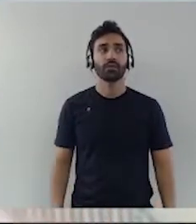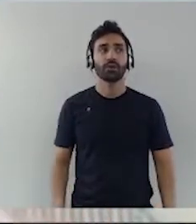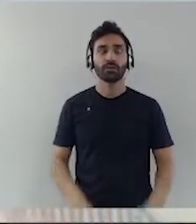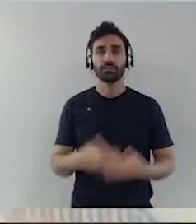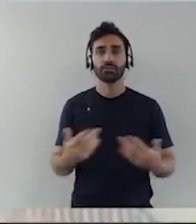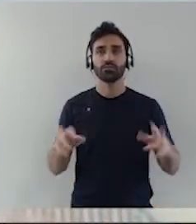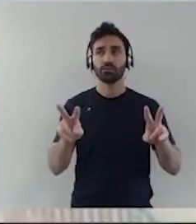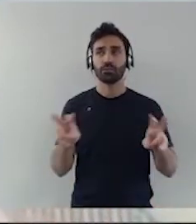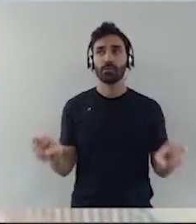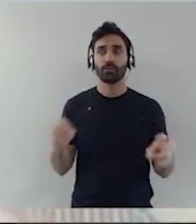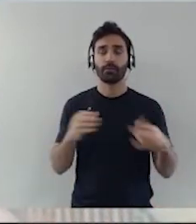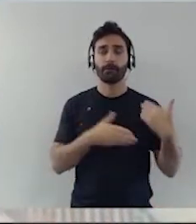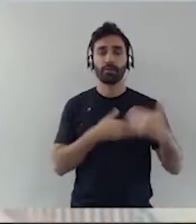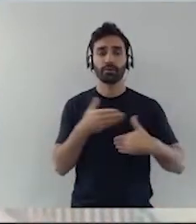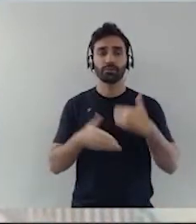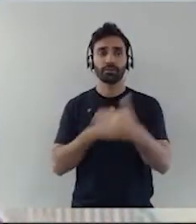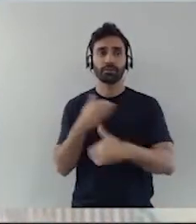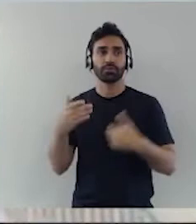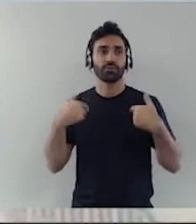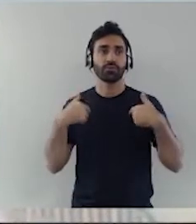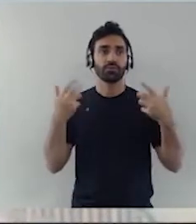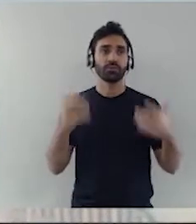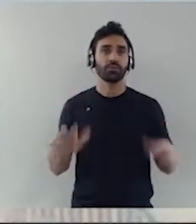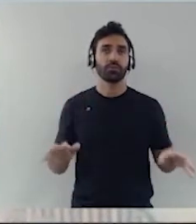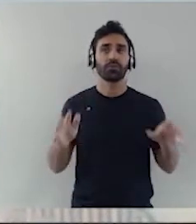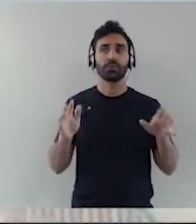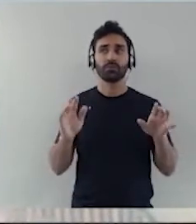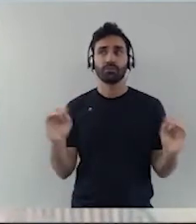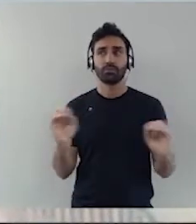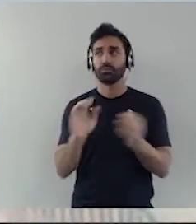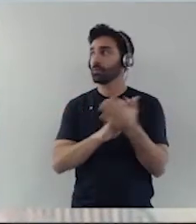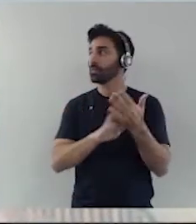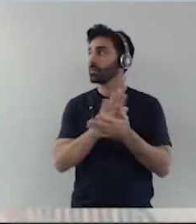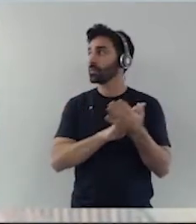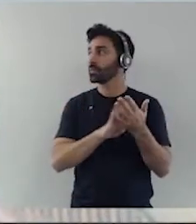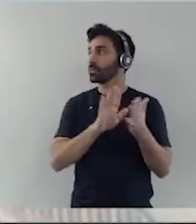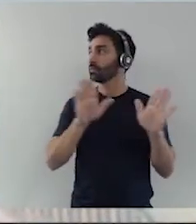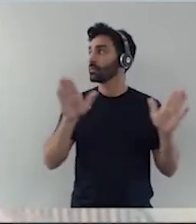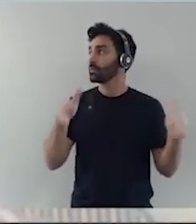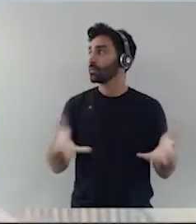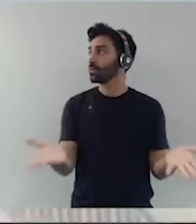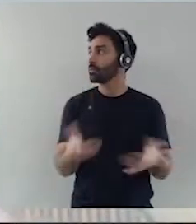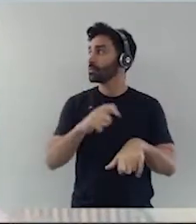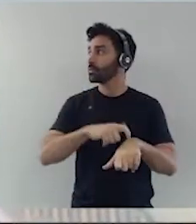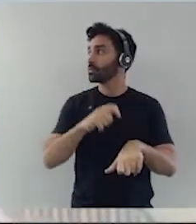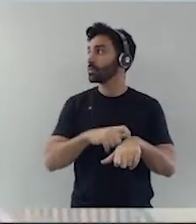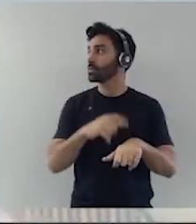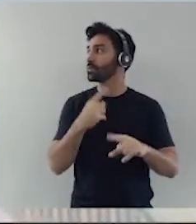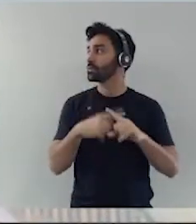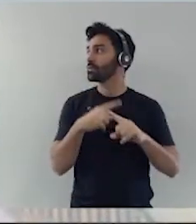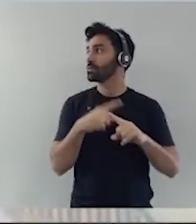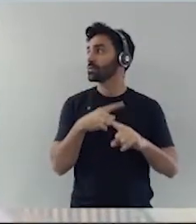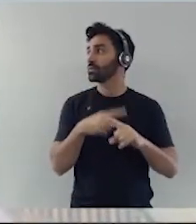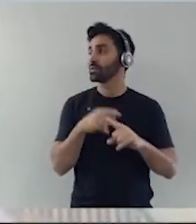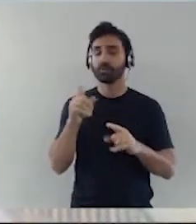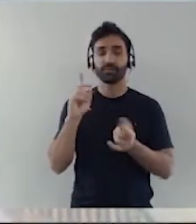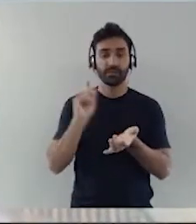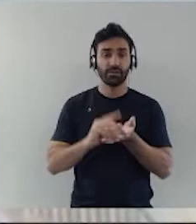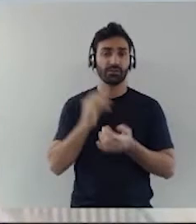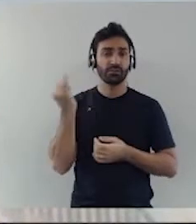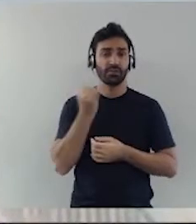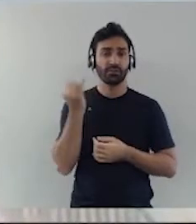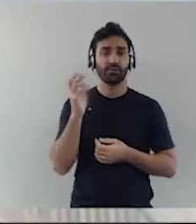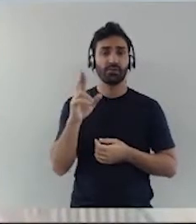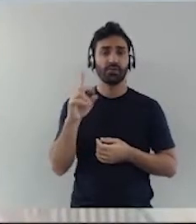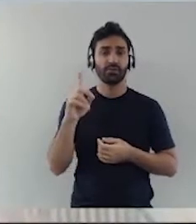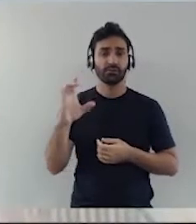procedimento, eu não dedicaria qualquer ênfase aqui nesse momento, porque, para mim, a efetiva relevância do RDC